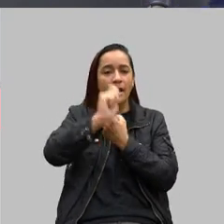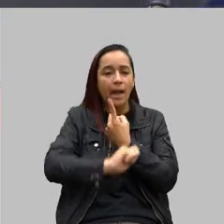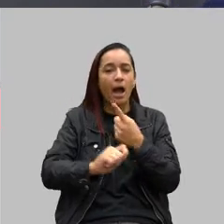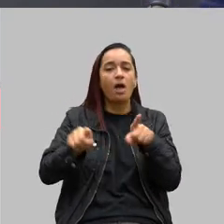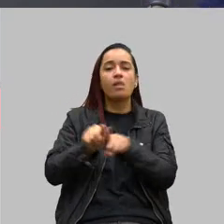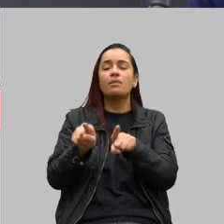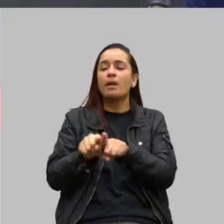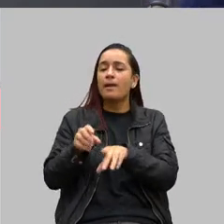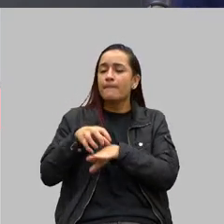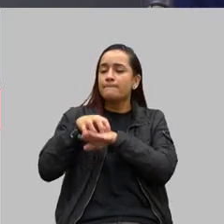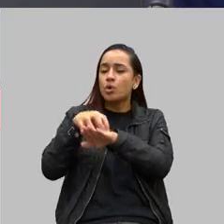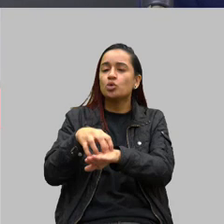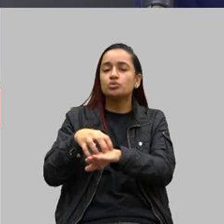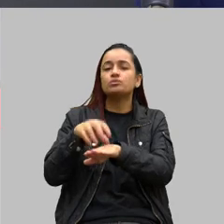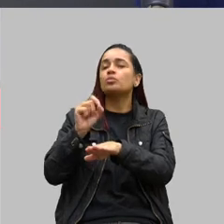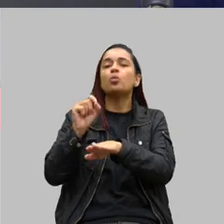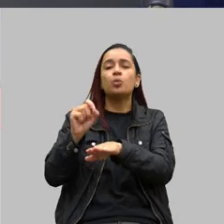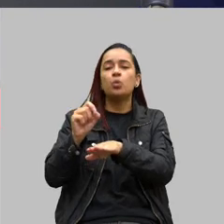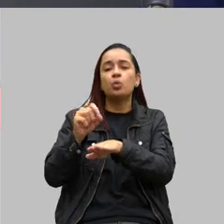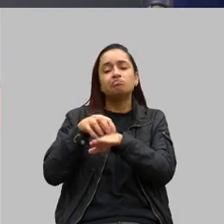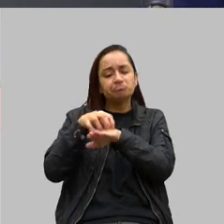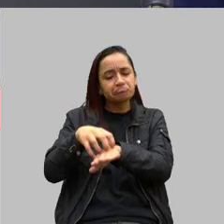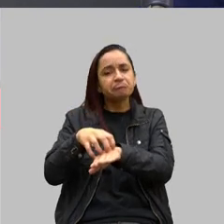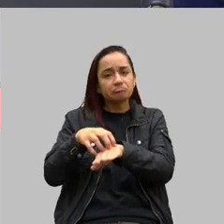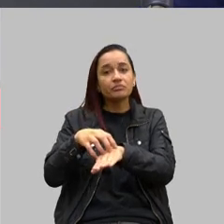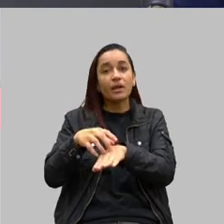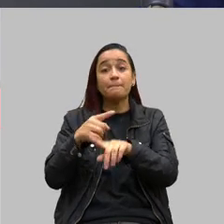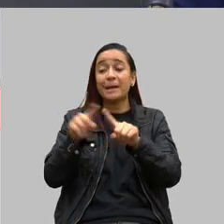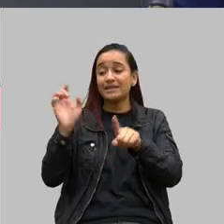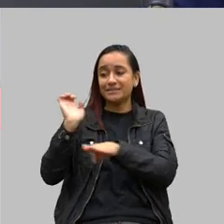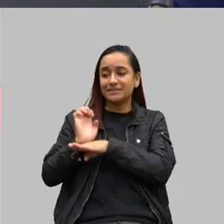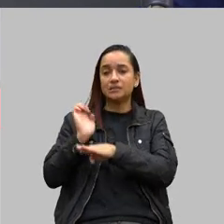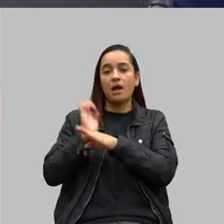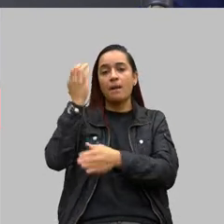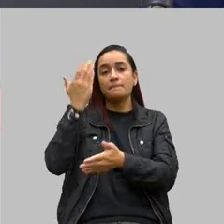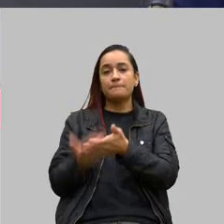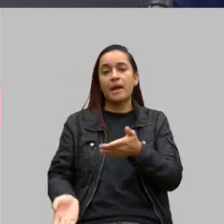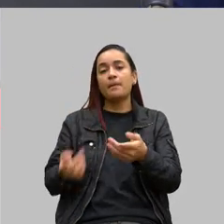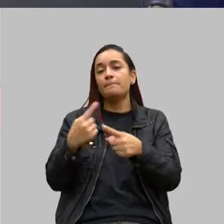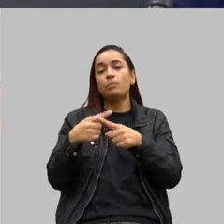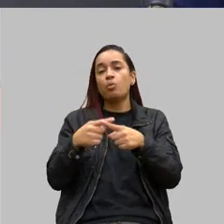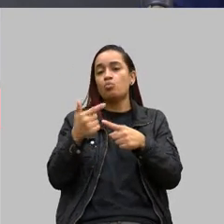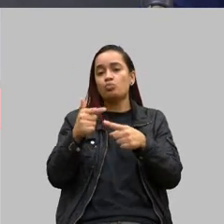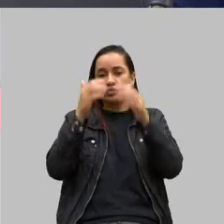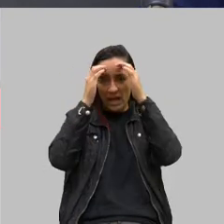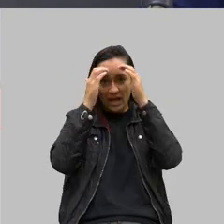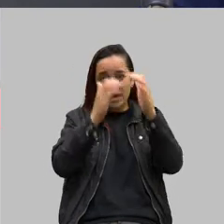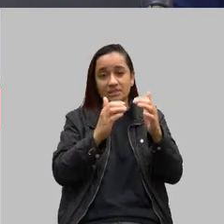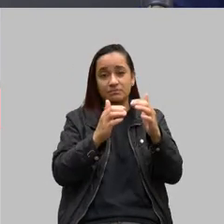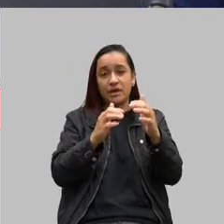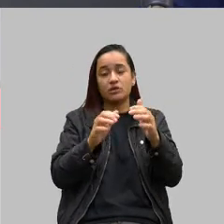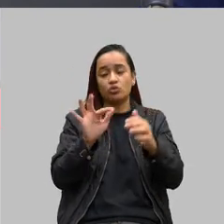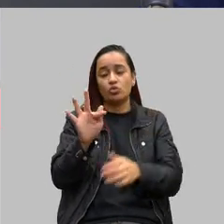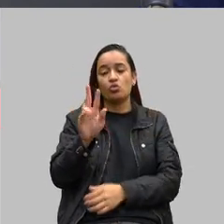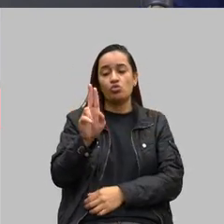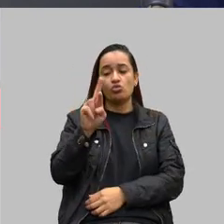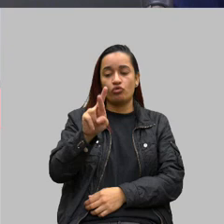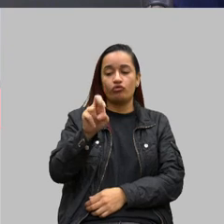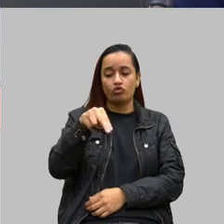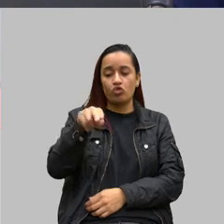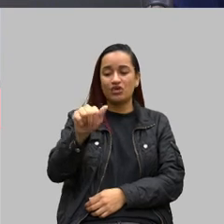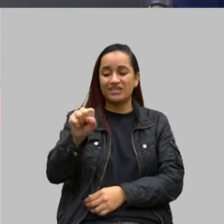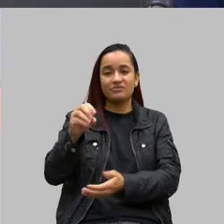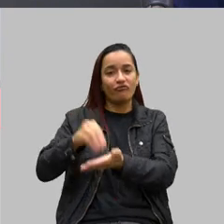estado tá perdendo muito com a incompetência de Furnas e com os desrespeito que Furnas tem com Delfinópolis então a